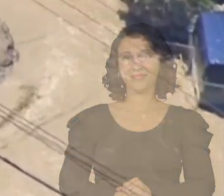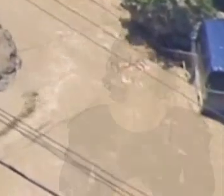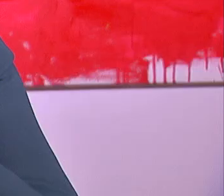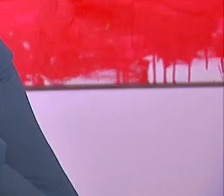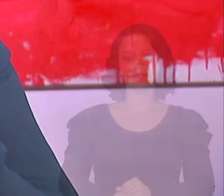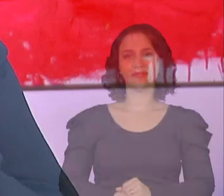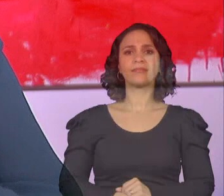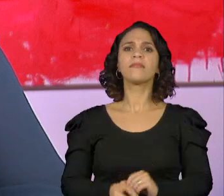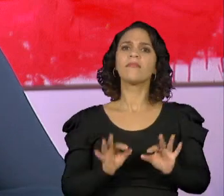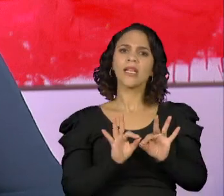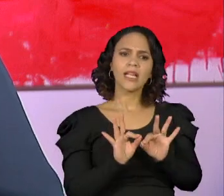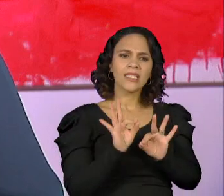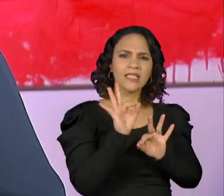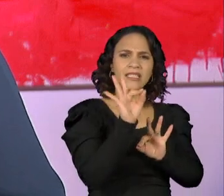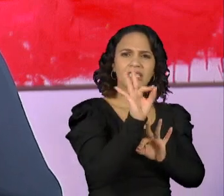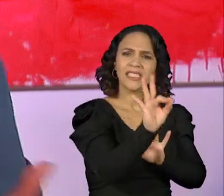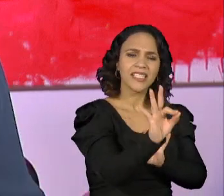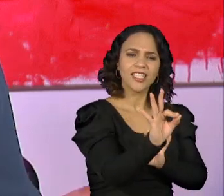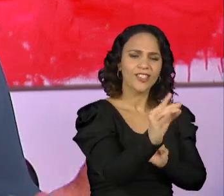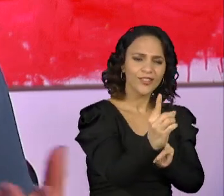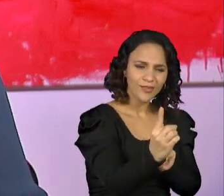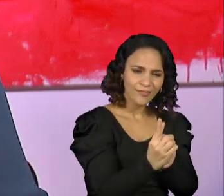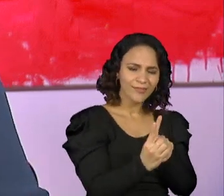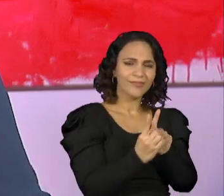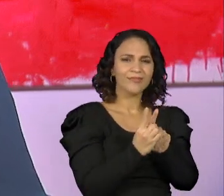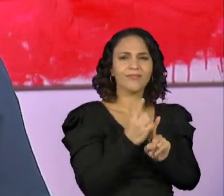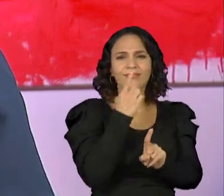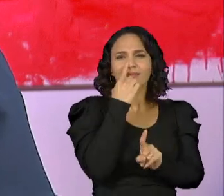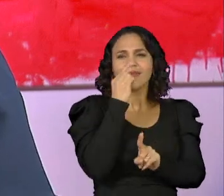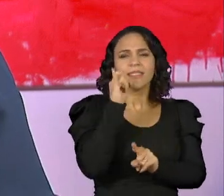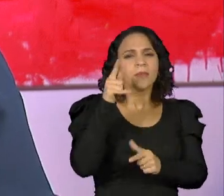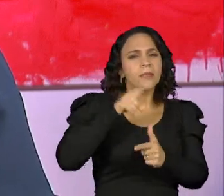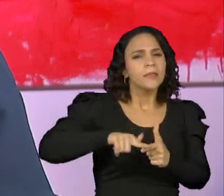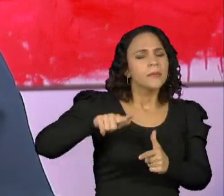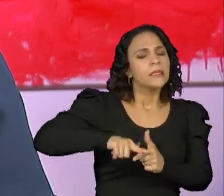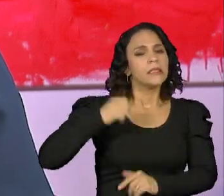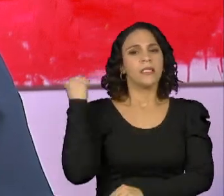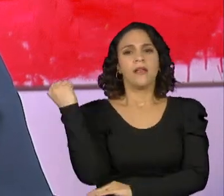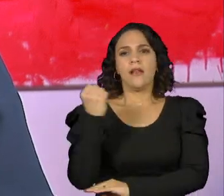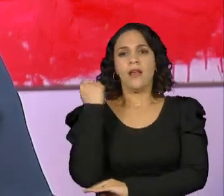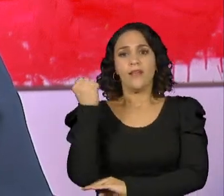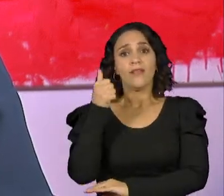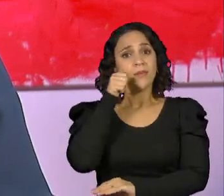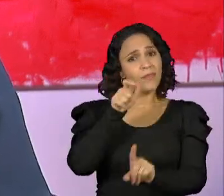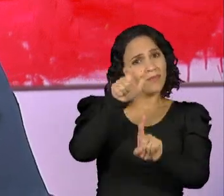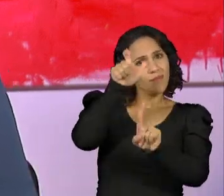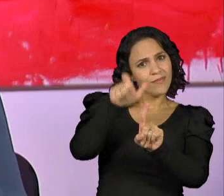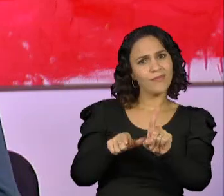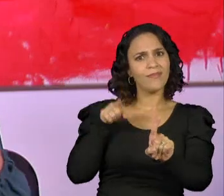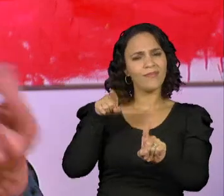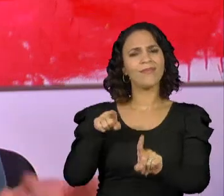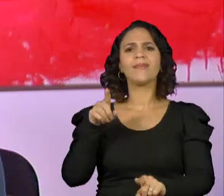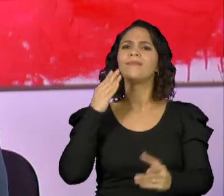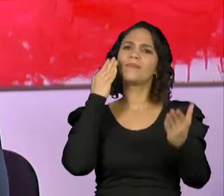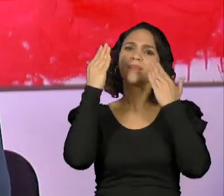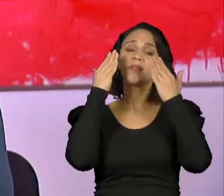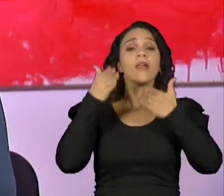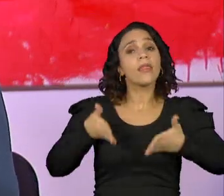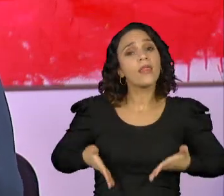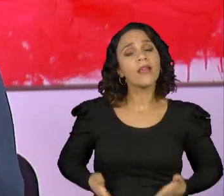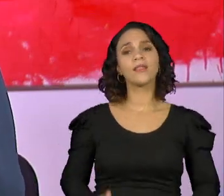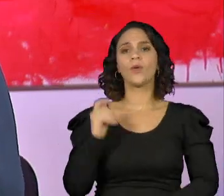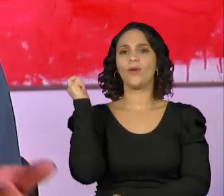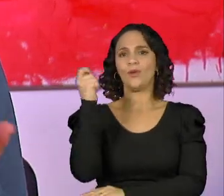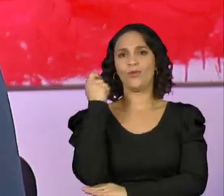As distâncias se tornam pequenas quando os problemas são grandes demais. Esta psicóloga sem fronteiras nasceu no Rio Grande do